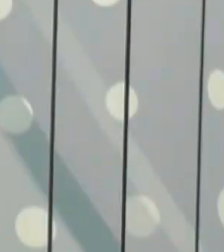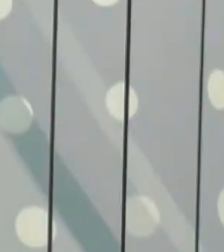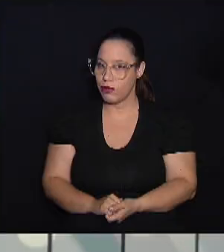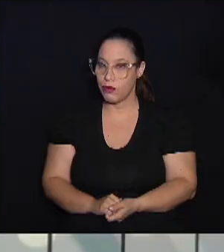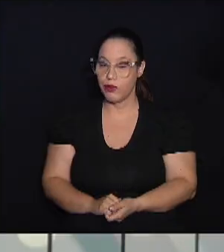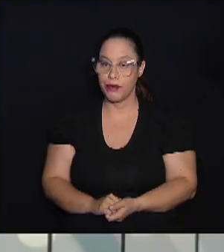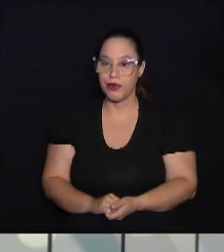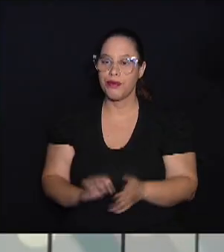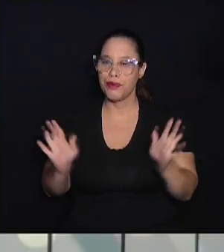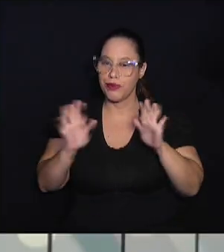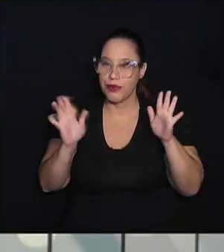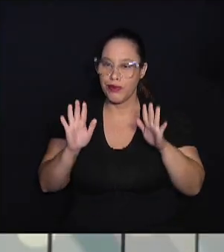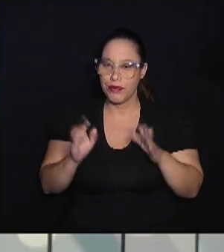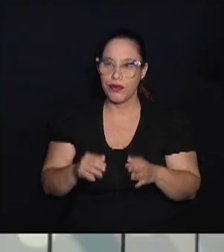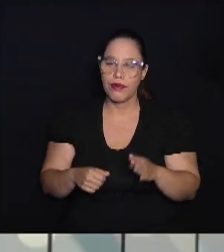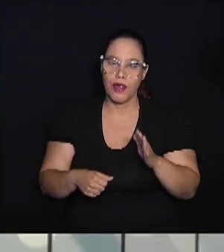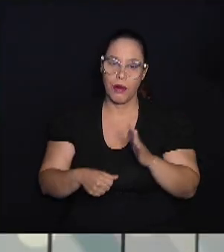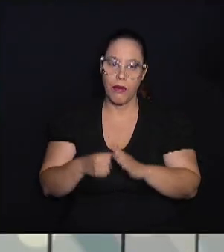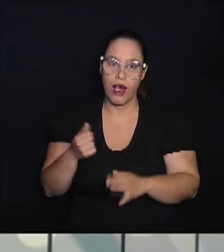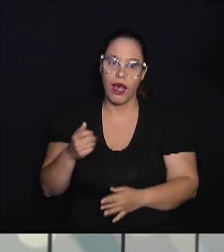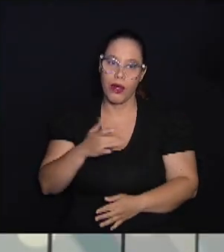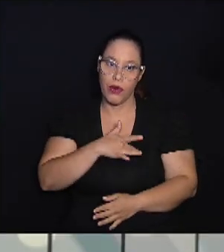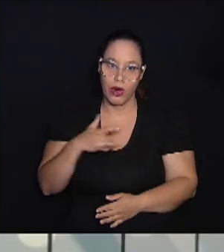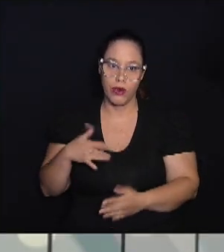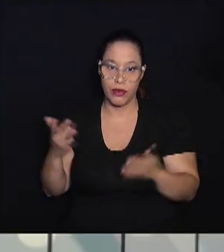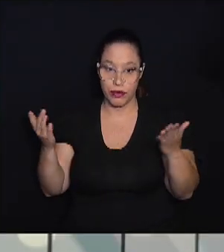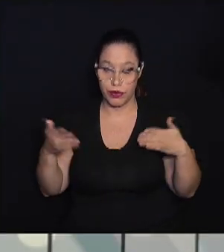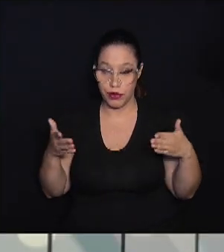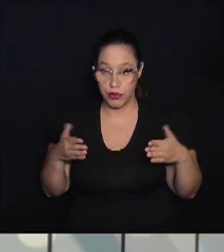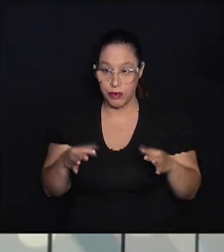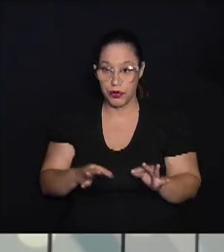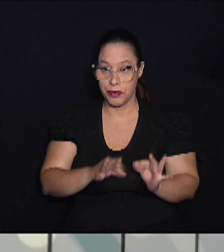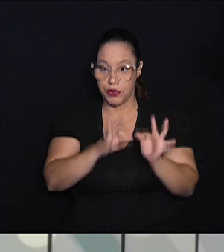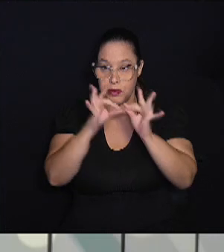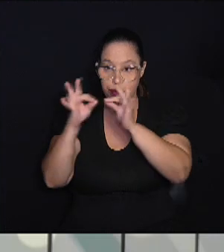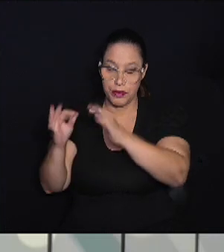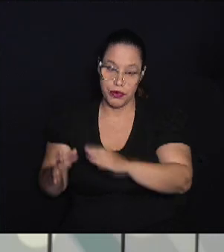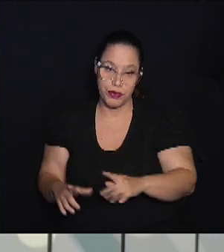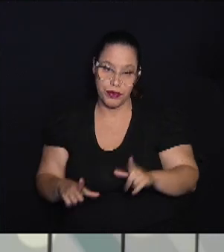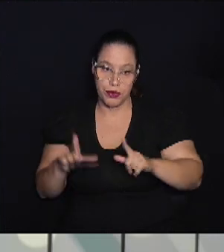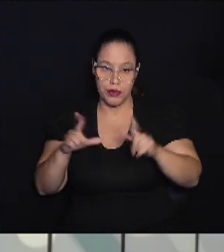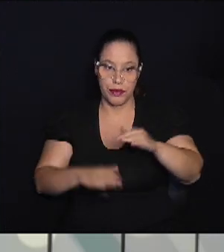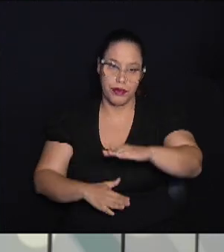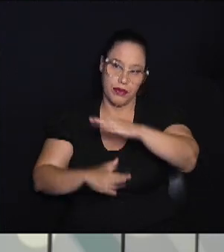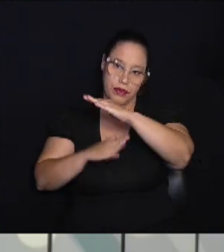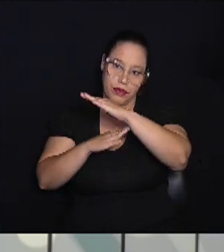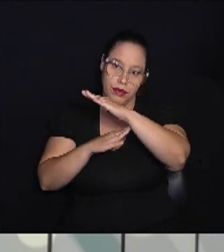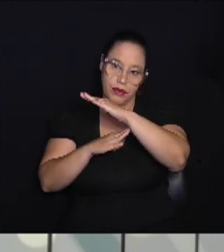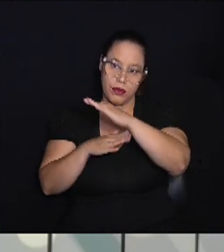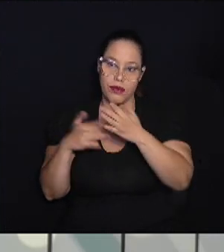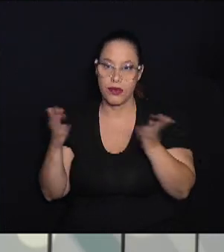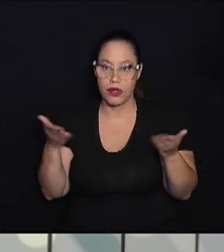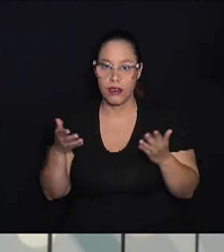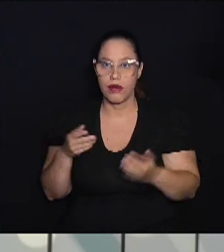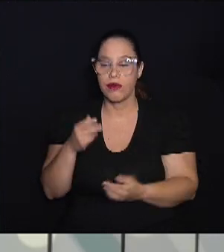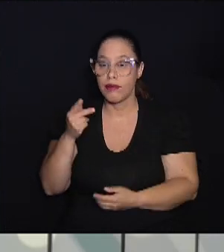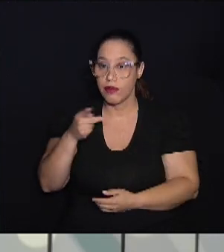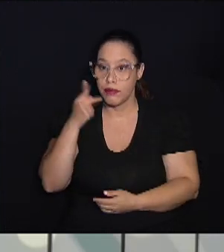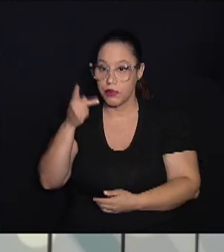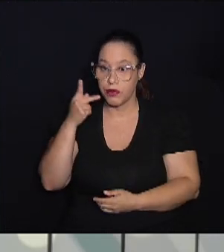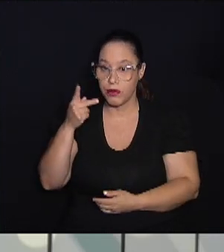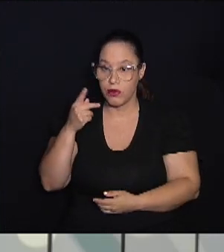Olá pessoal, mais um Saúde Agora começando aqui na programação da TV Câmara Campinas. E hoje nós vamos falar